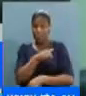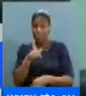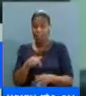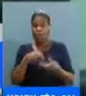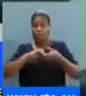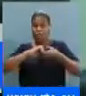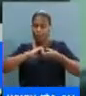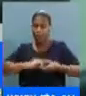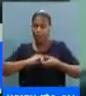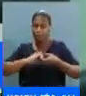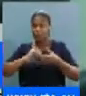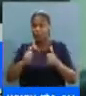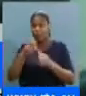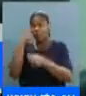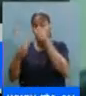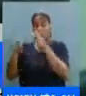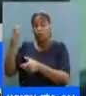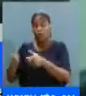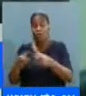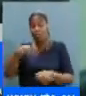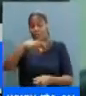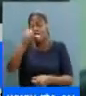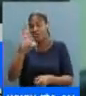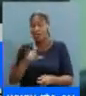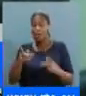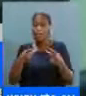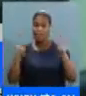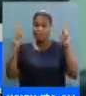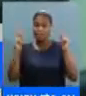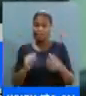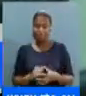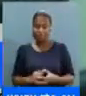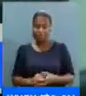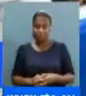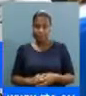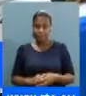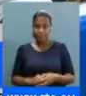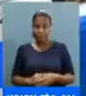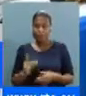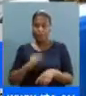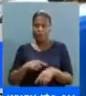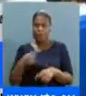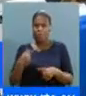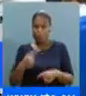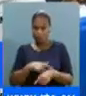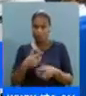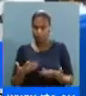a solidariedade entre os povos, a paz e a liberdade. E nos tempos que